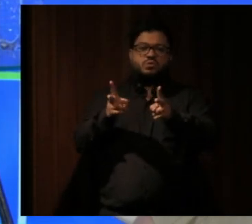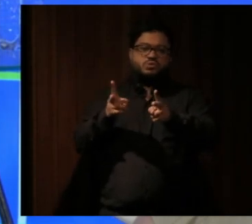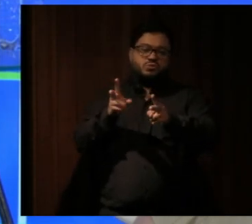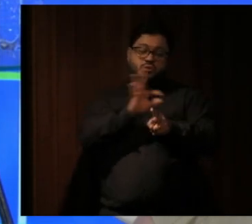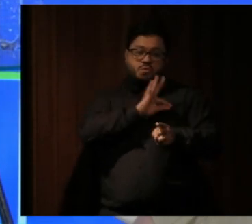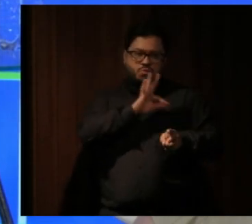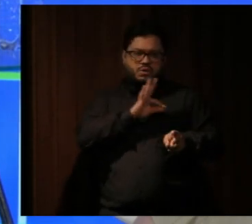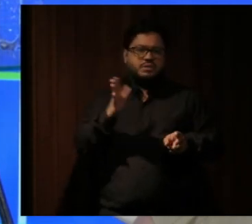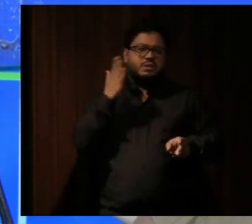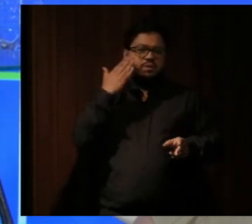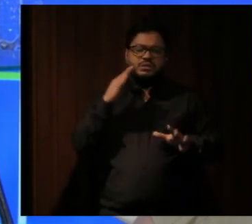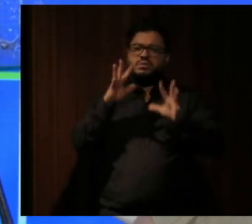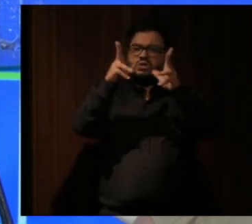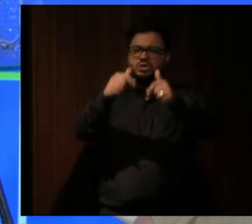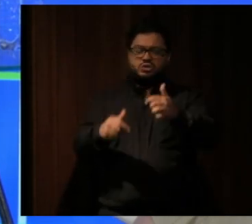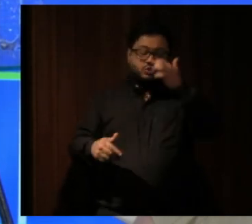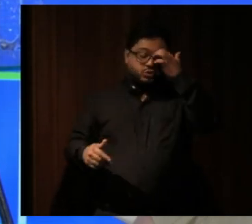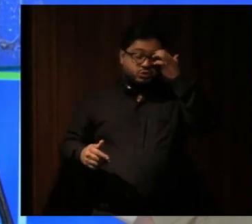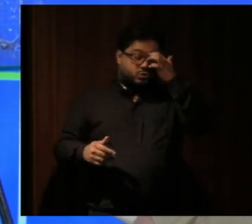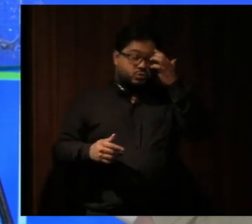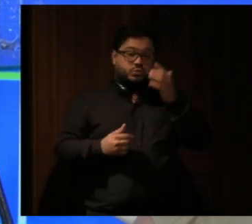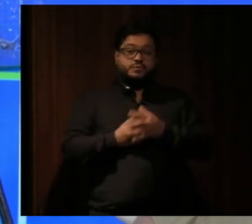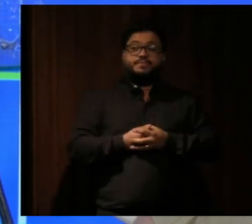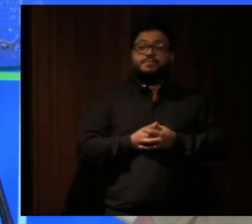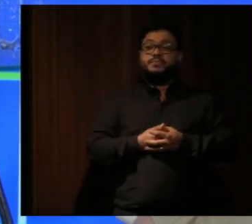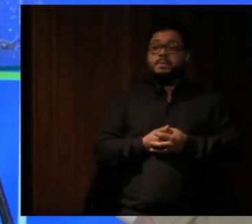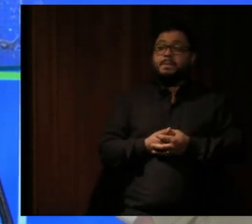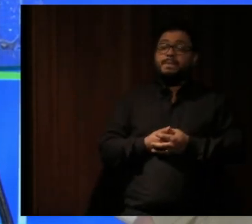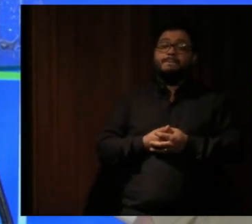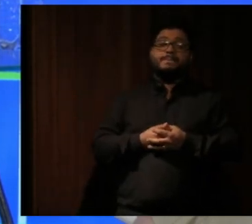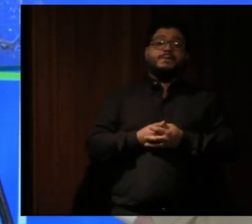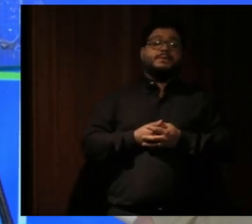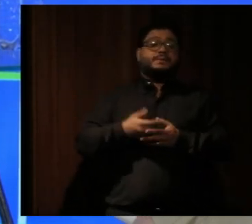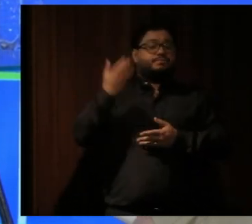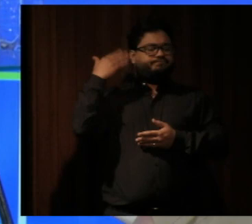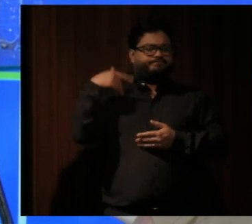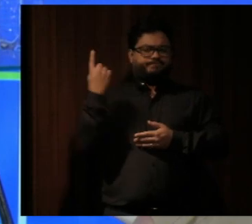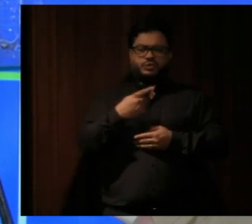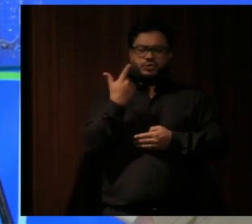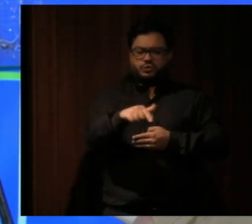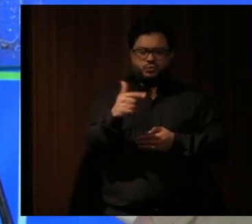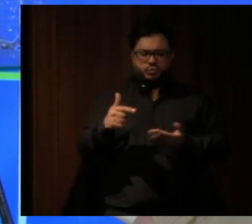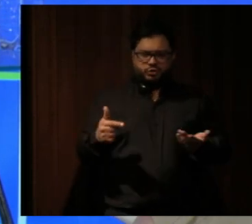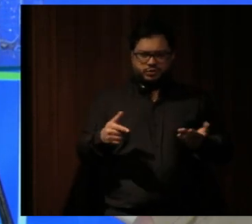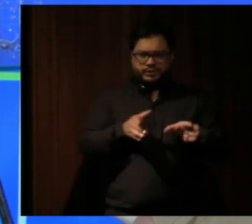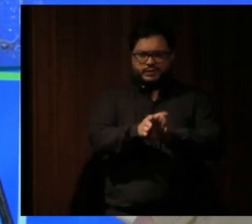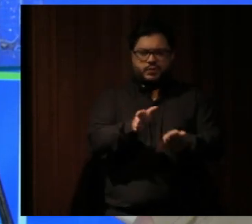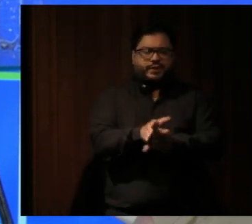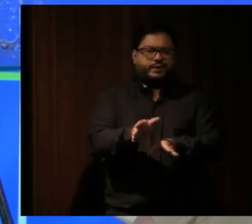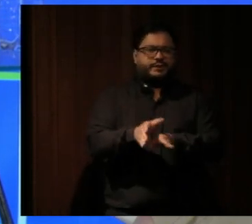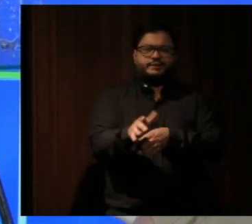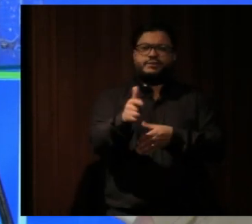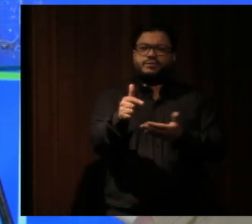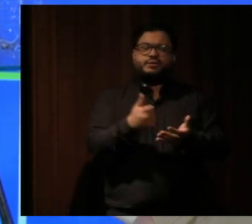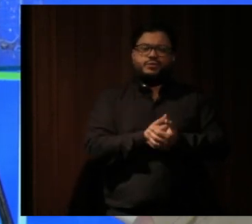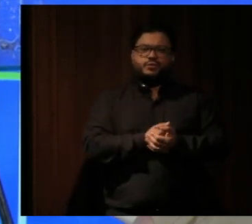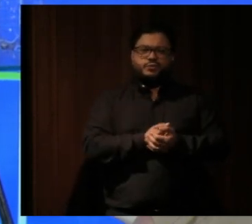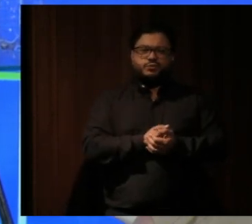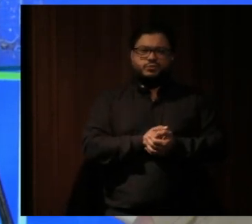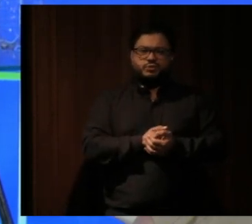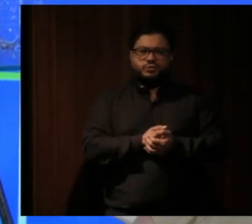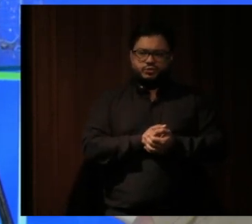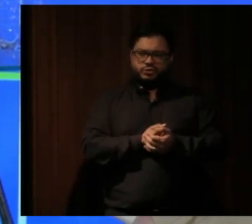polícia né para saber de todo o fato e na a época a gente não tinha essa orientação não tinha